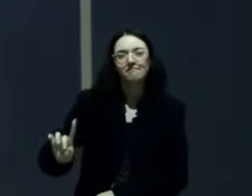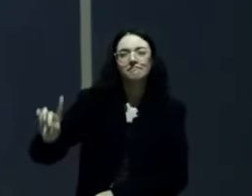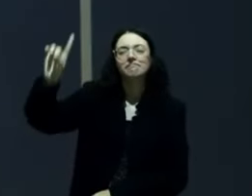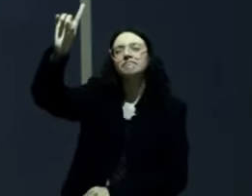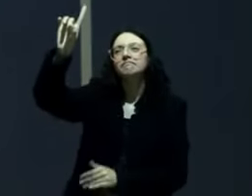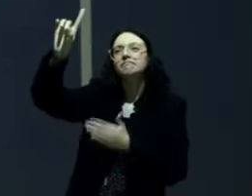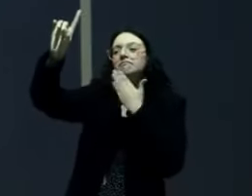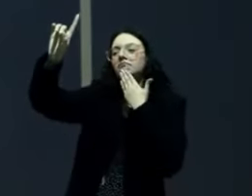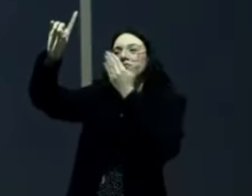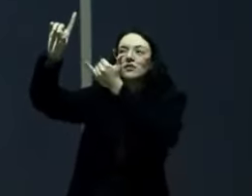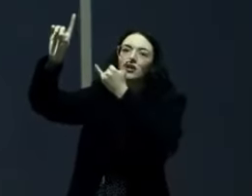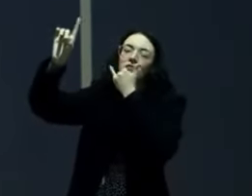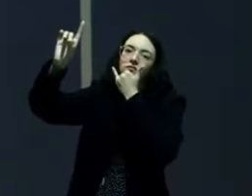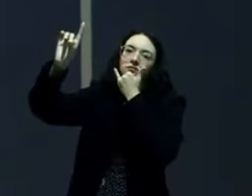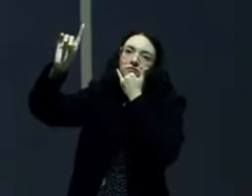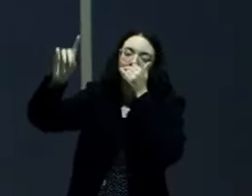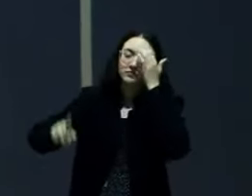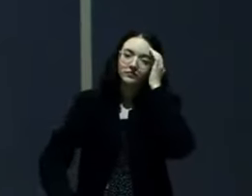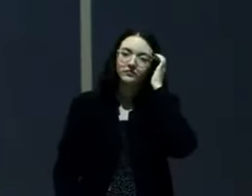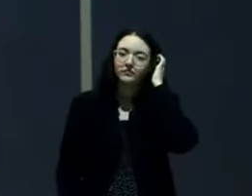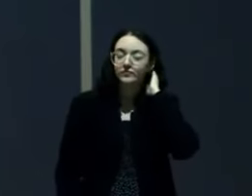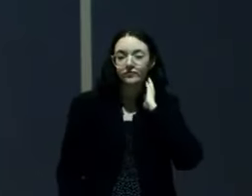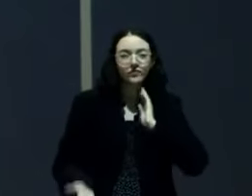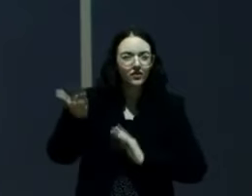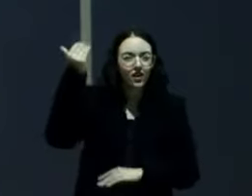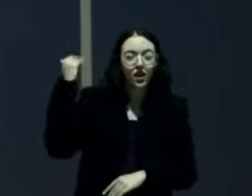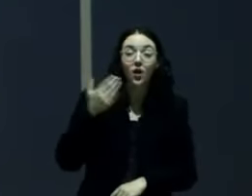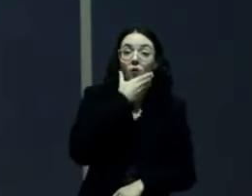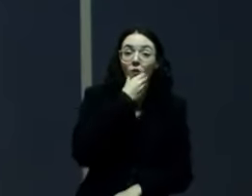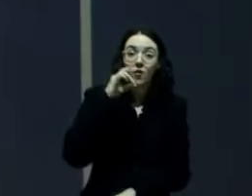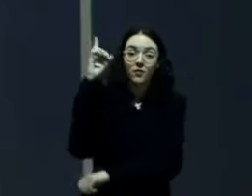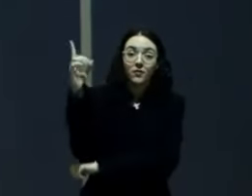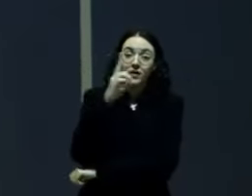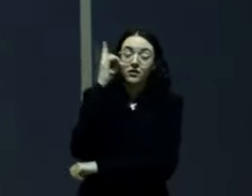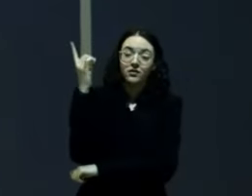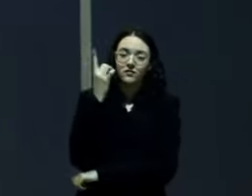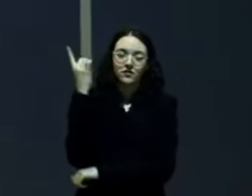Davi, no Salmo de número 51,